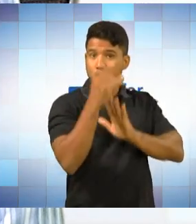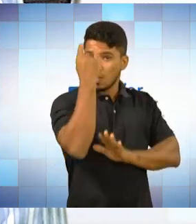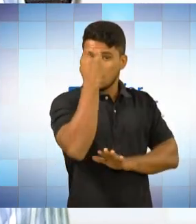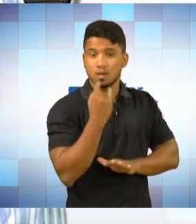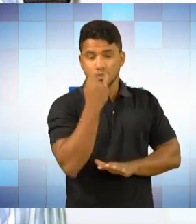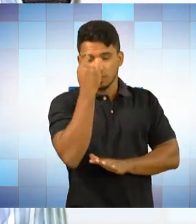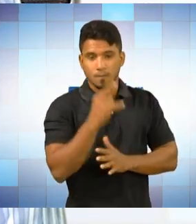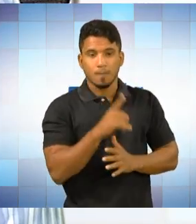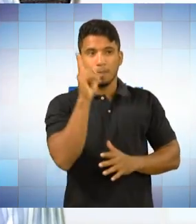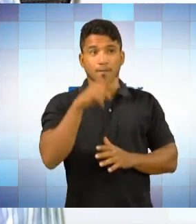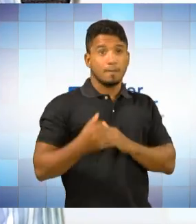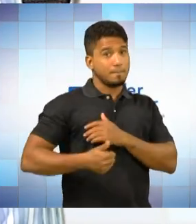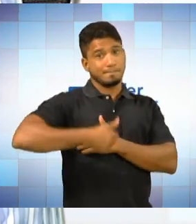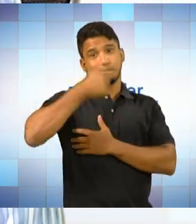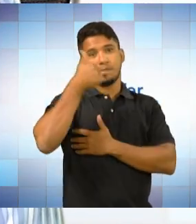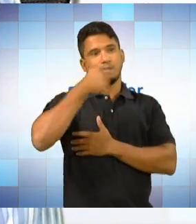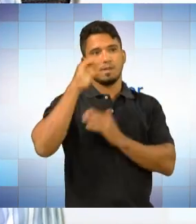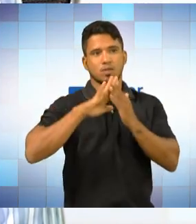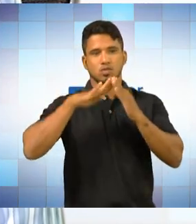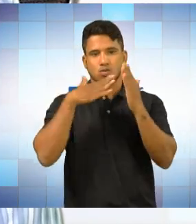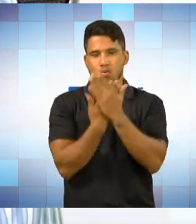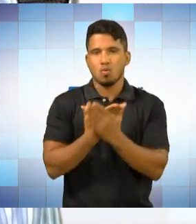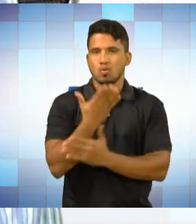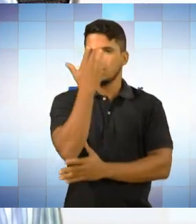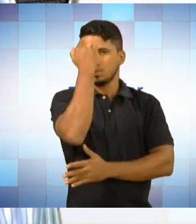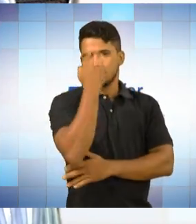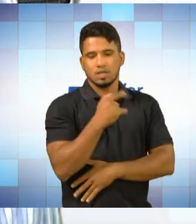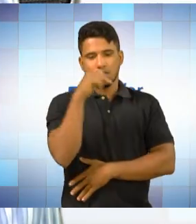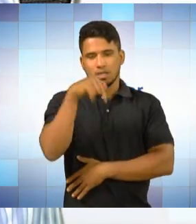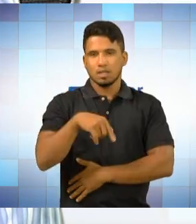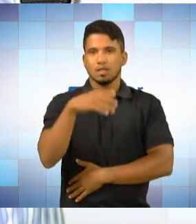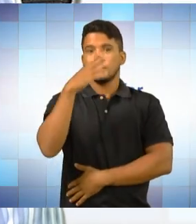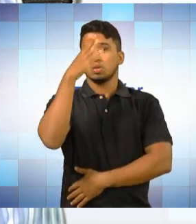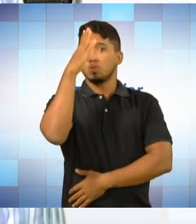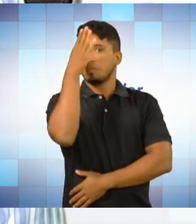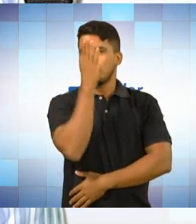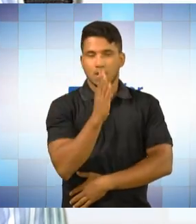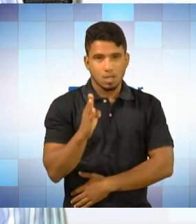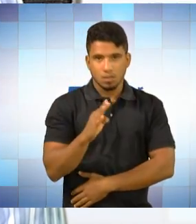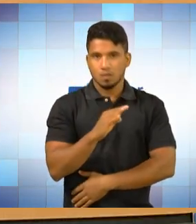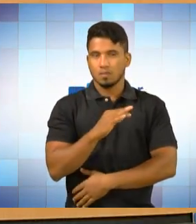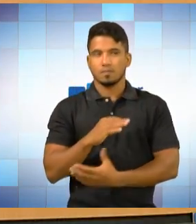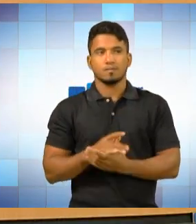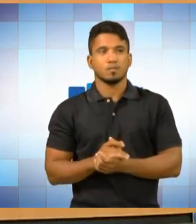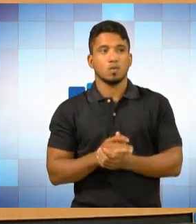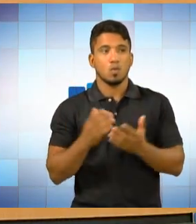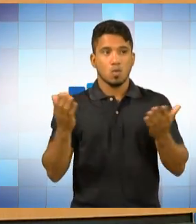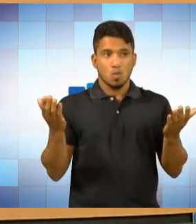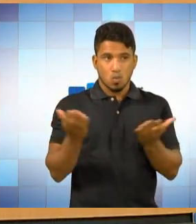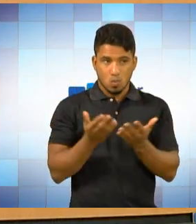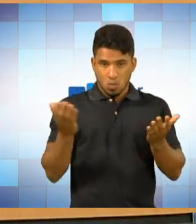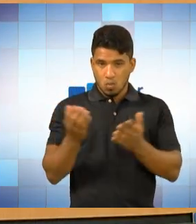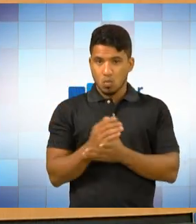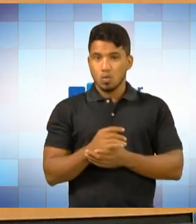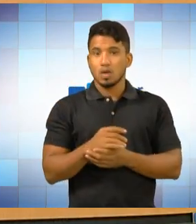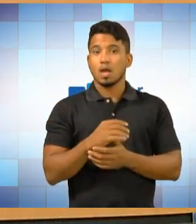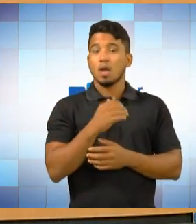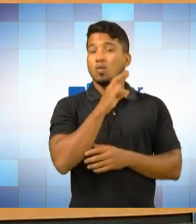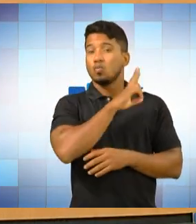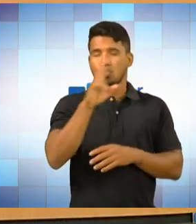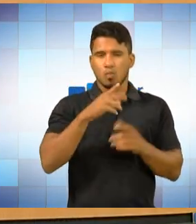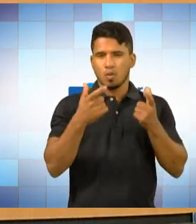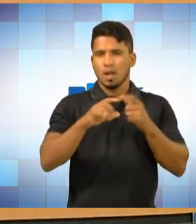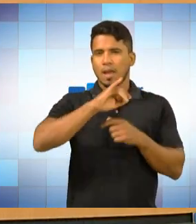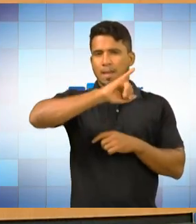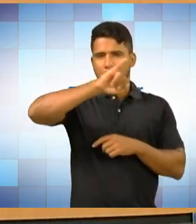foi a primeira escola de cegos na América Latina. Hoje é o Instituto Benjamin